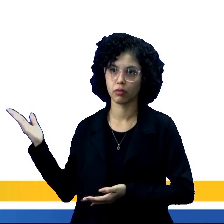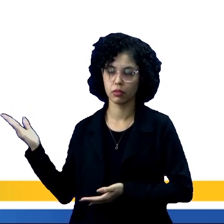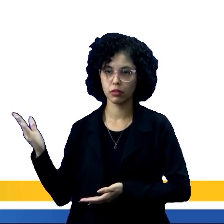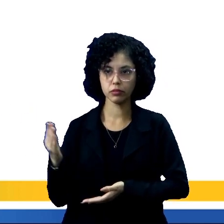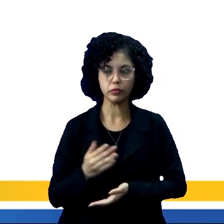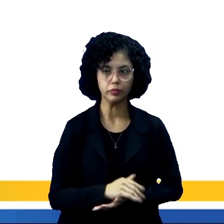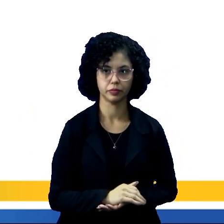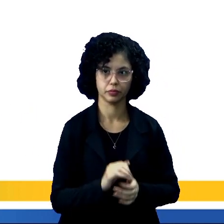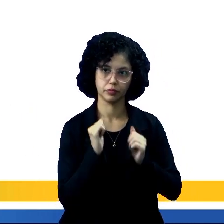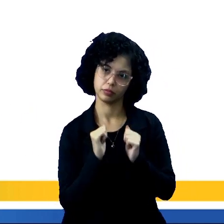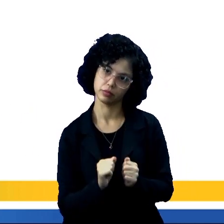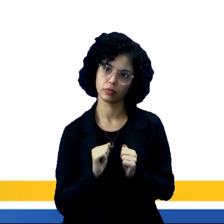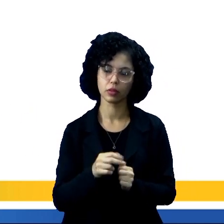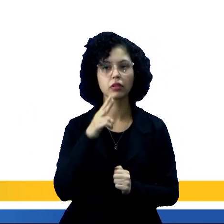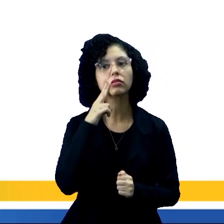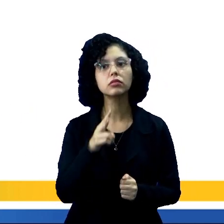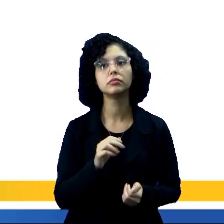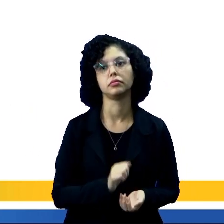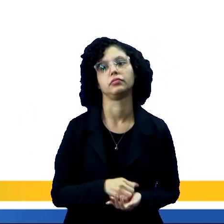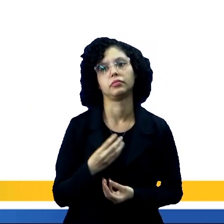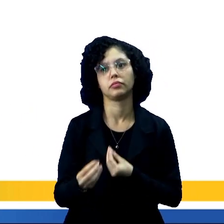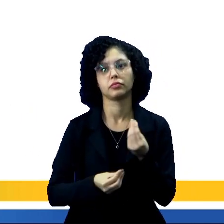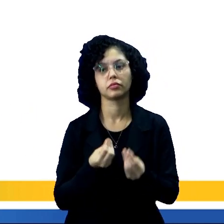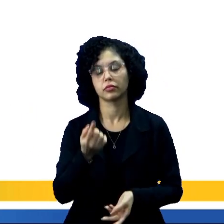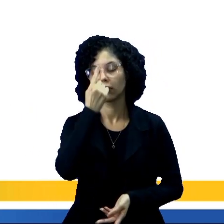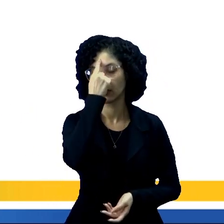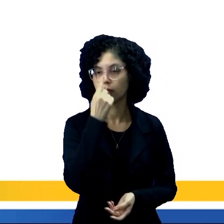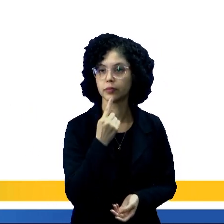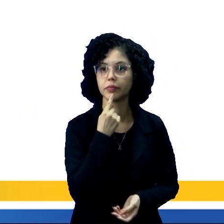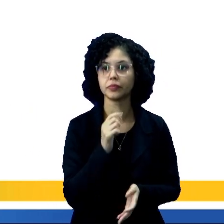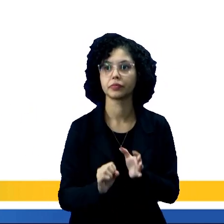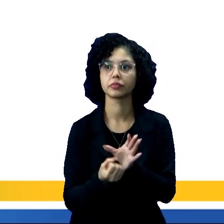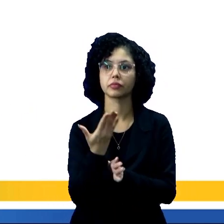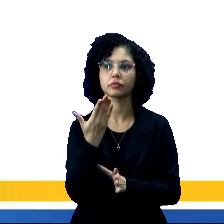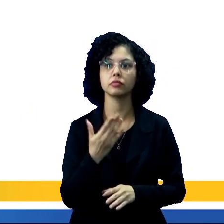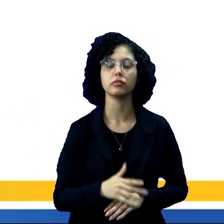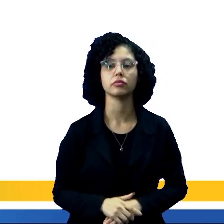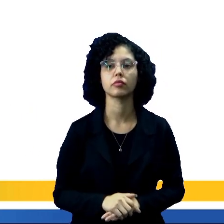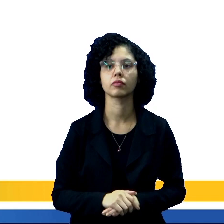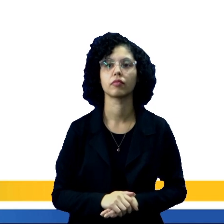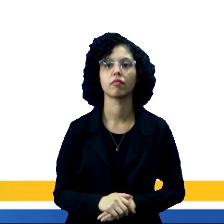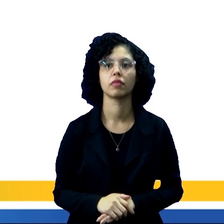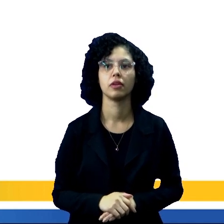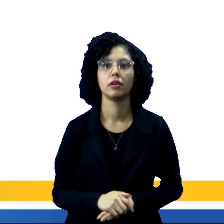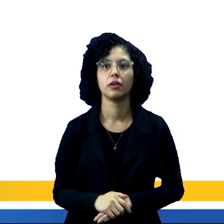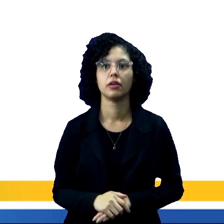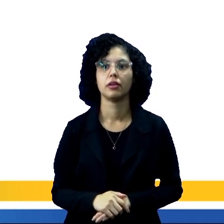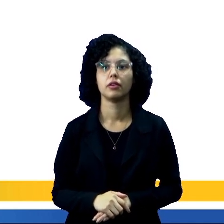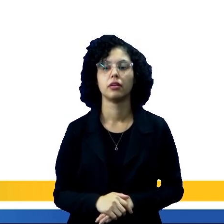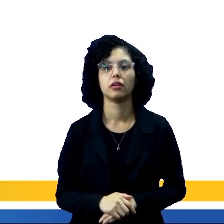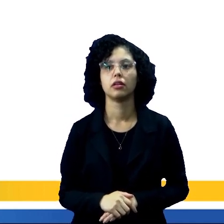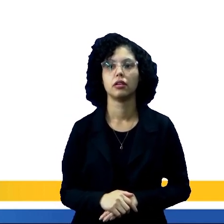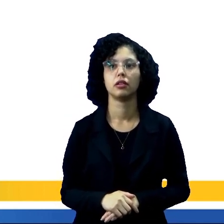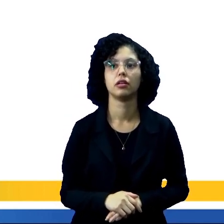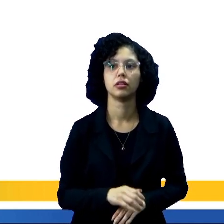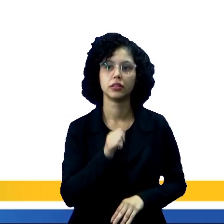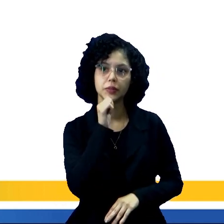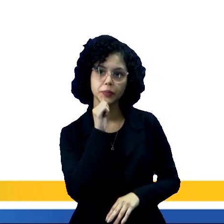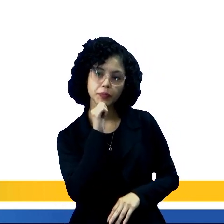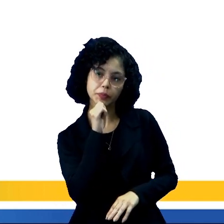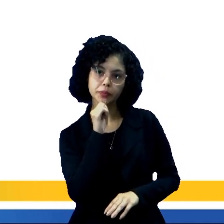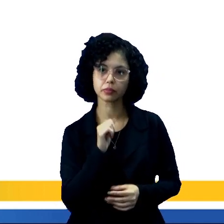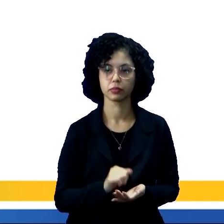abaixo, podemos ver como a figura é gerada. Então observe aí, nós falamos